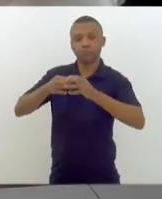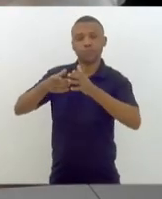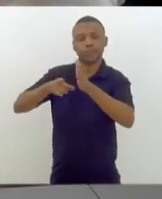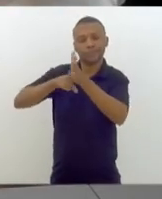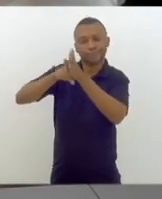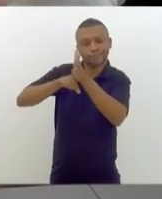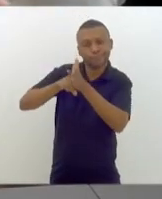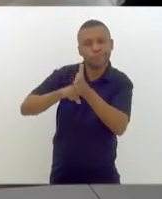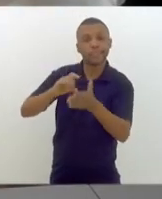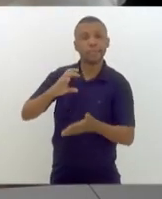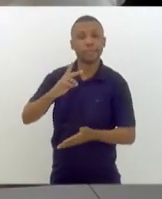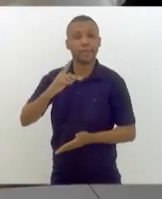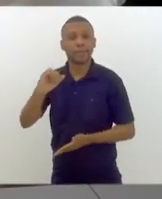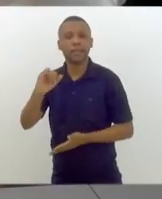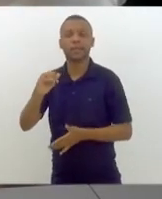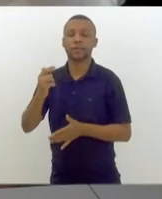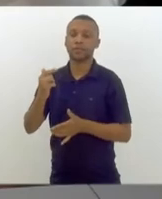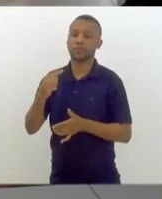informações